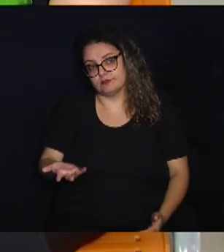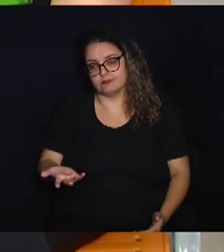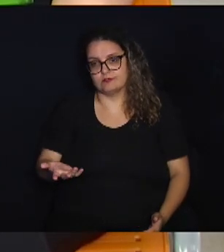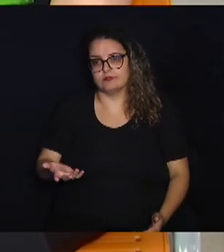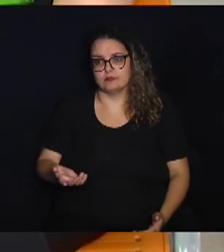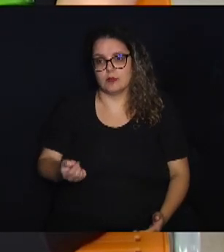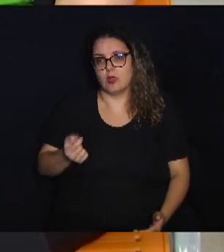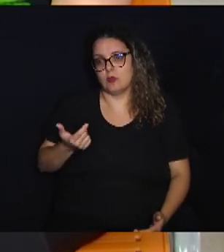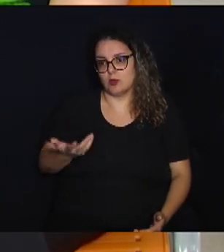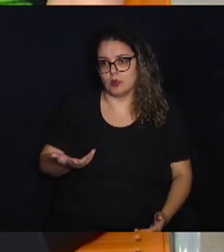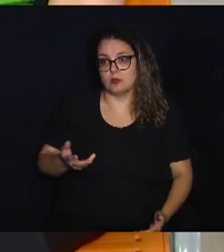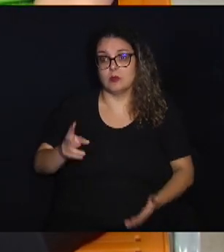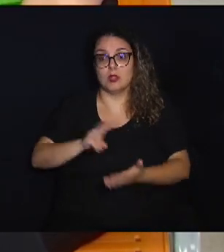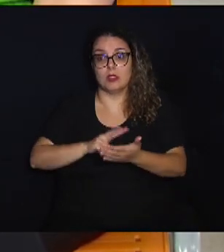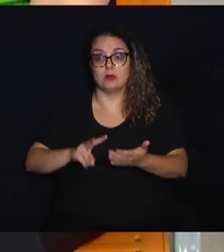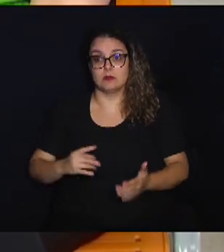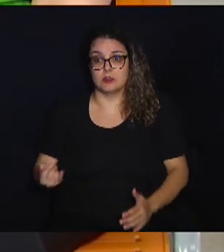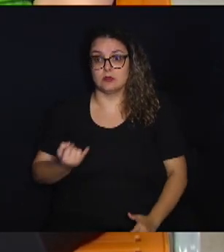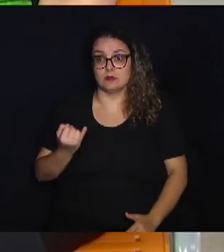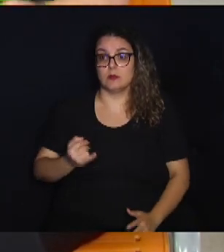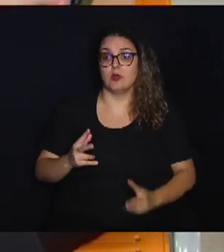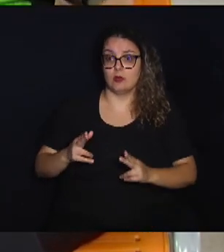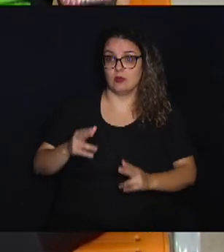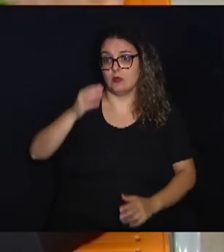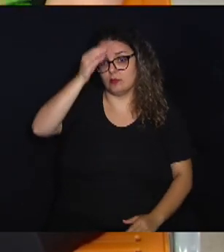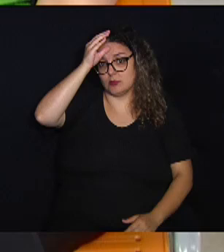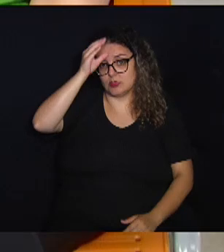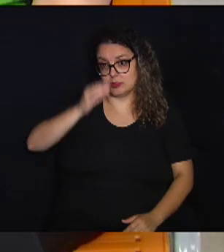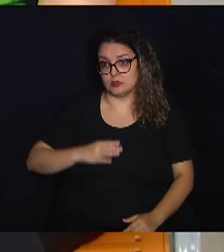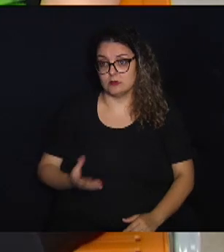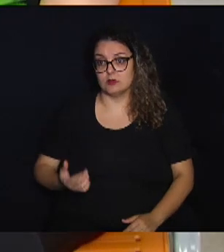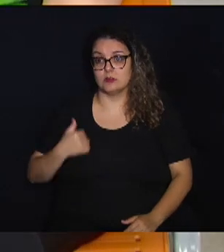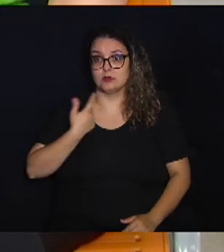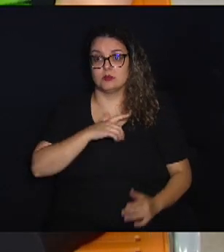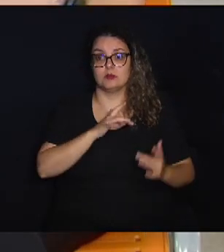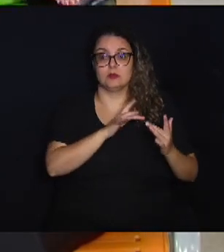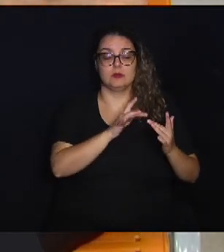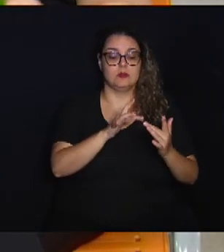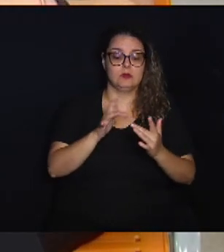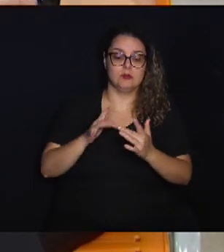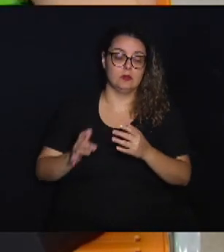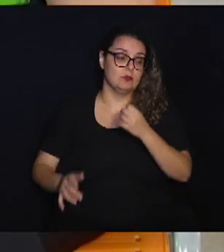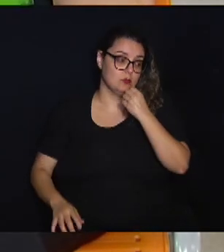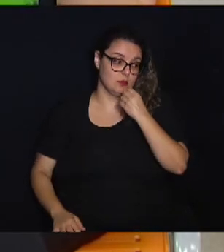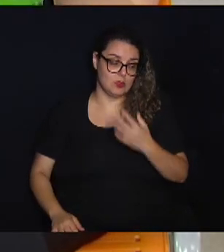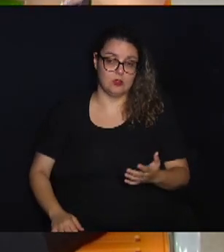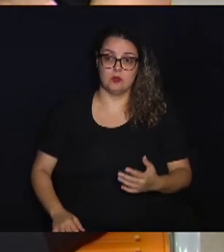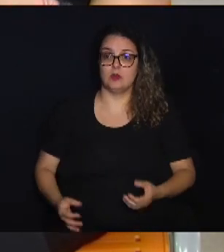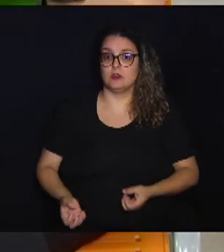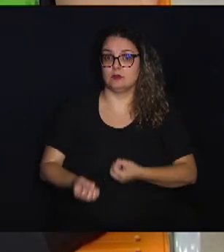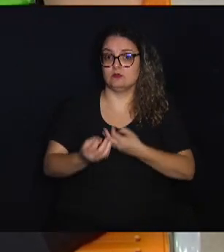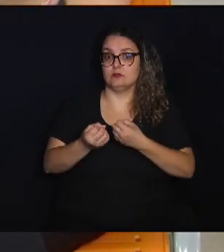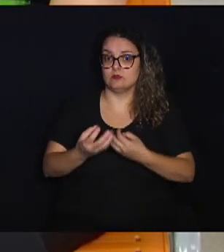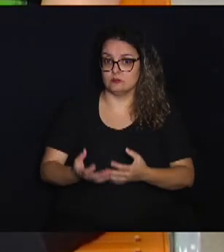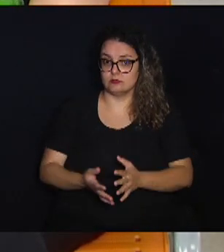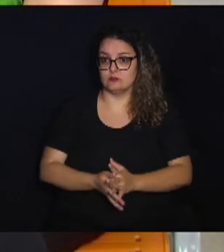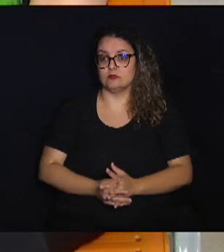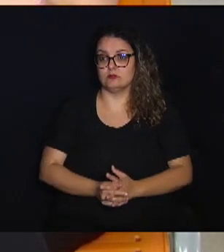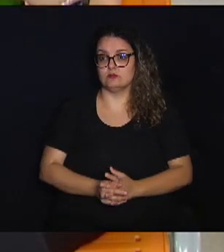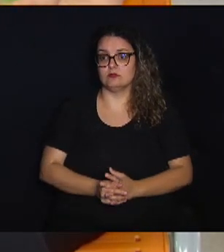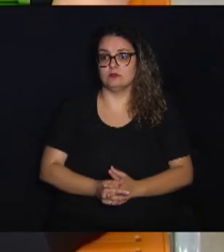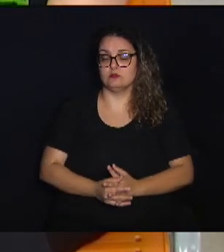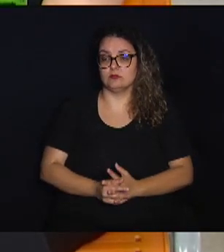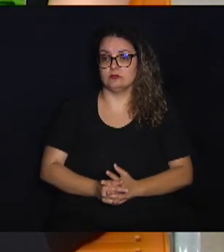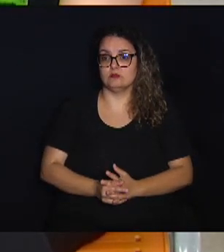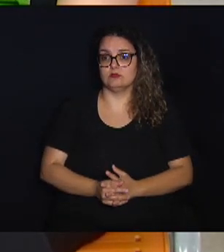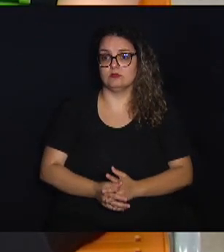muito pouco. A leitura ela é importante para nós enquanto cidadãos, né? Nós estamos em contato com informações, né? Nós, eventualmente,